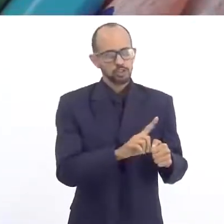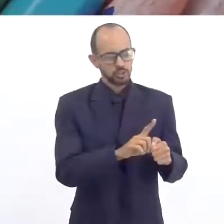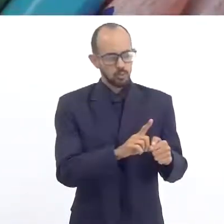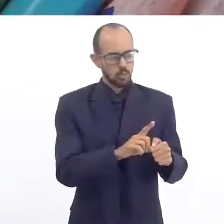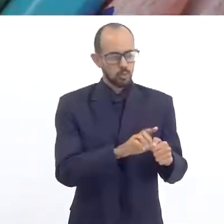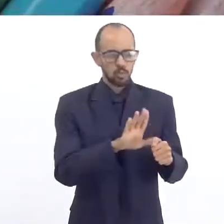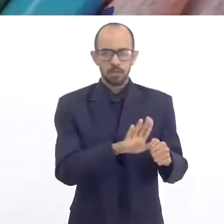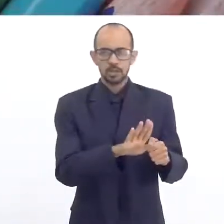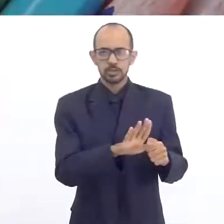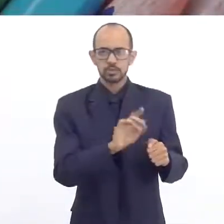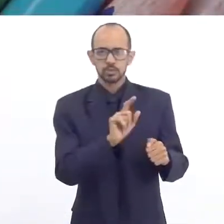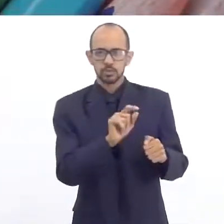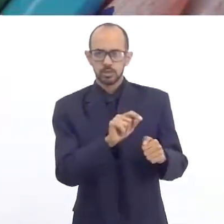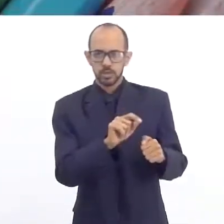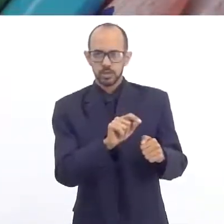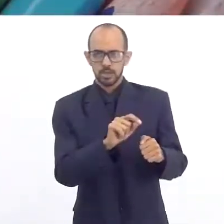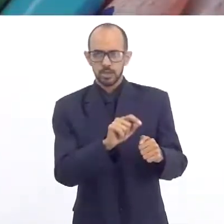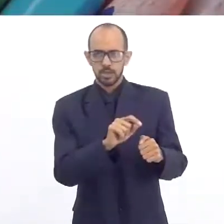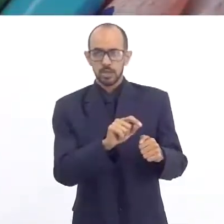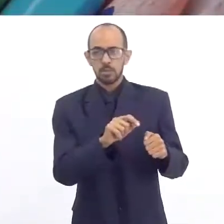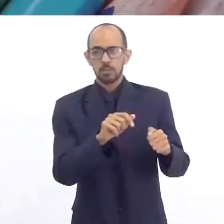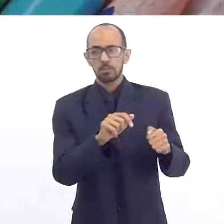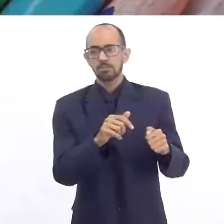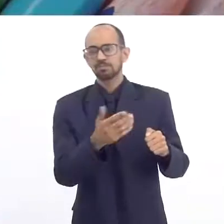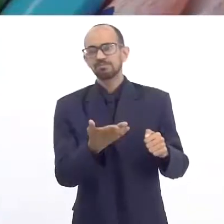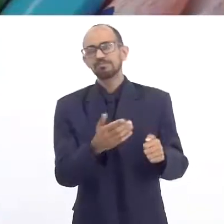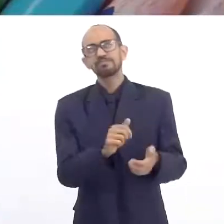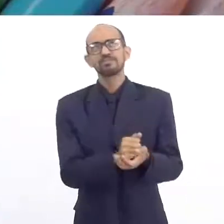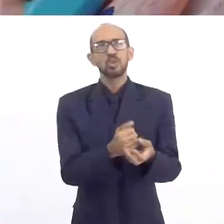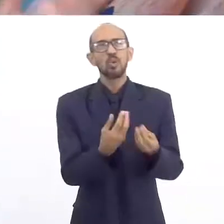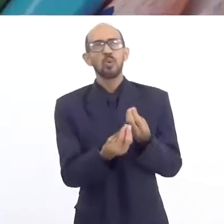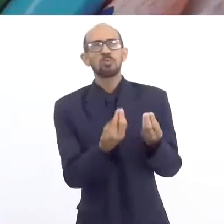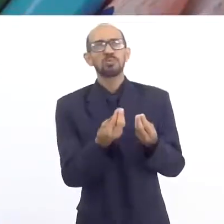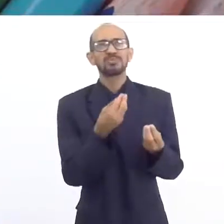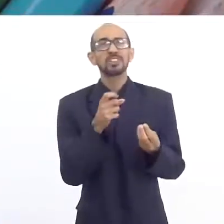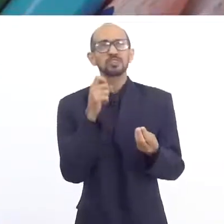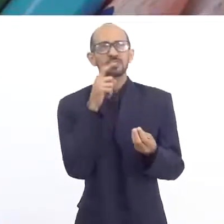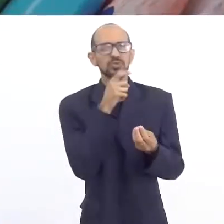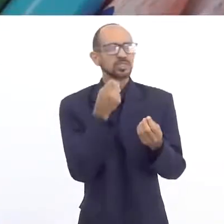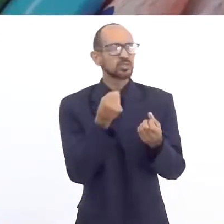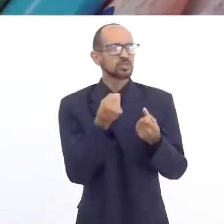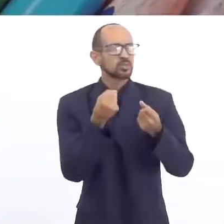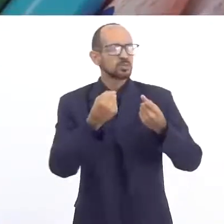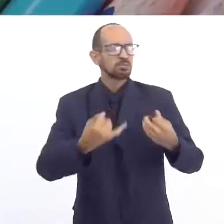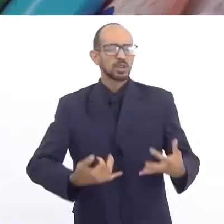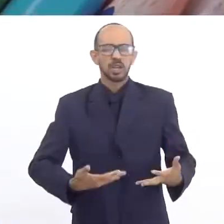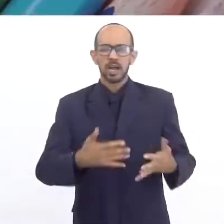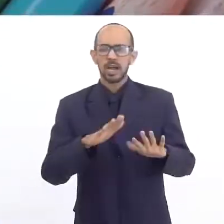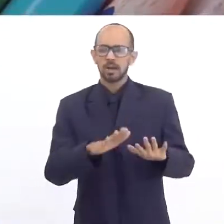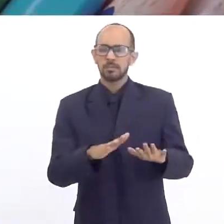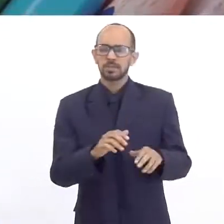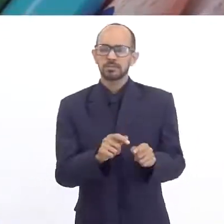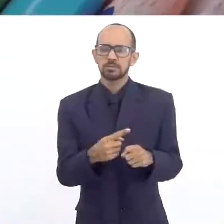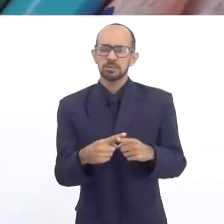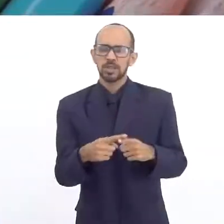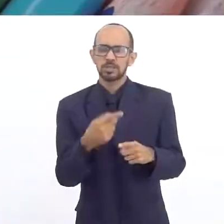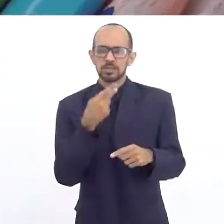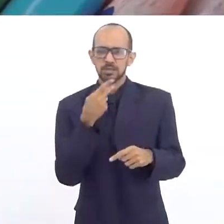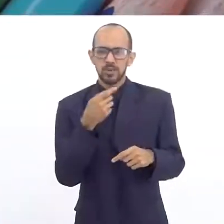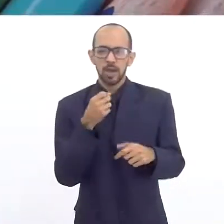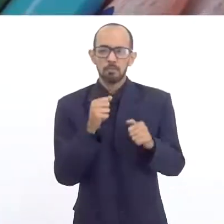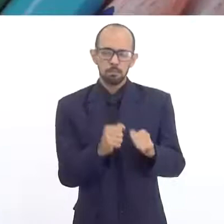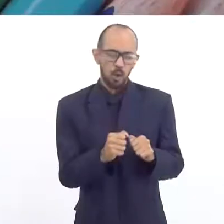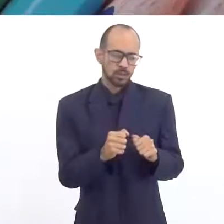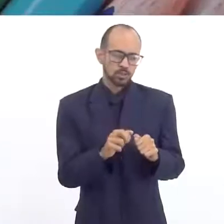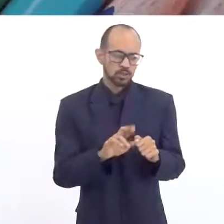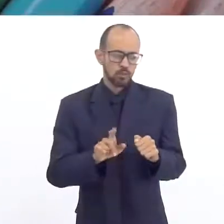pode. Falta tudo, que falte tudo menos... nem que falte, é difícil a gente expressar, porque pode dar a